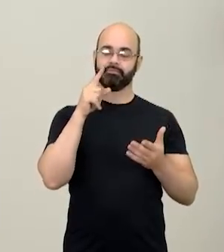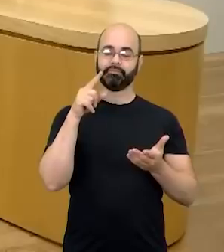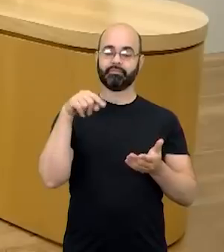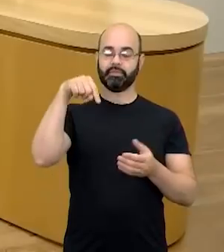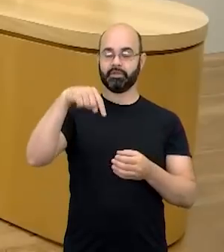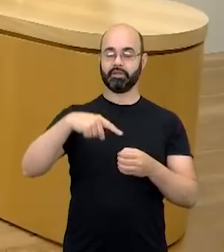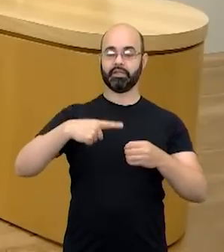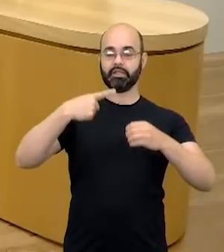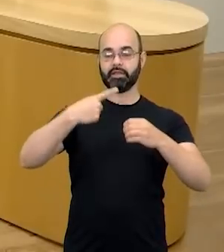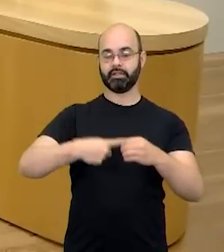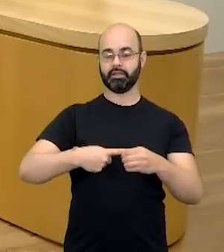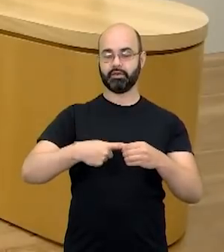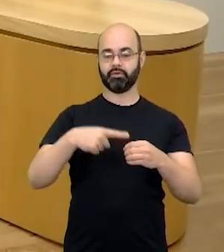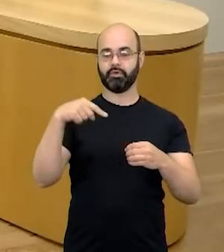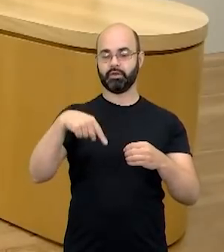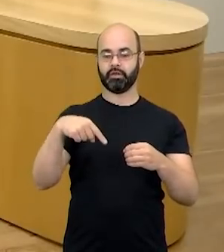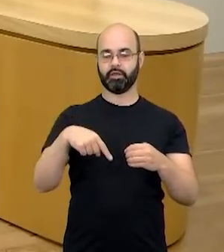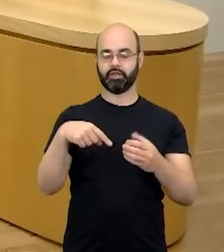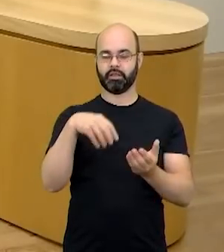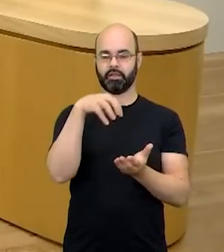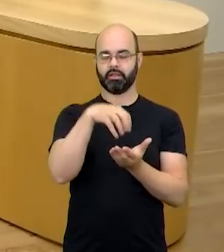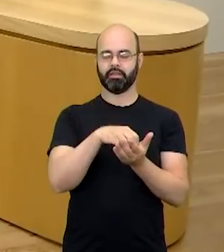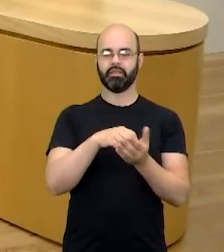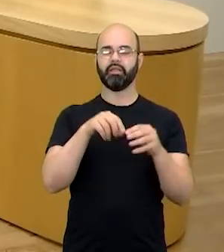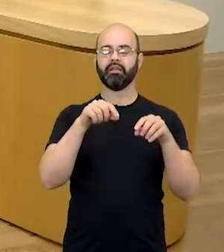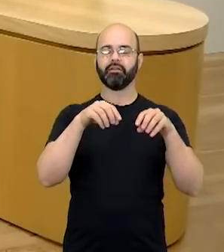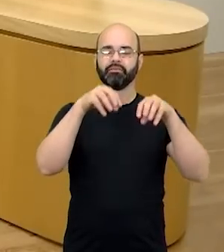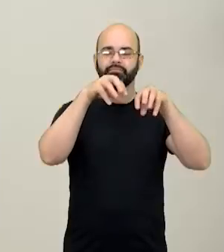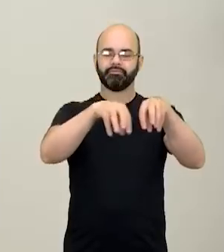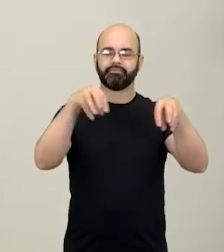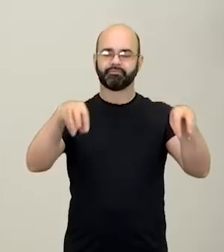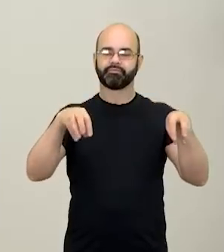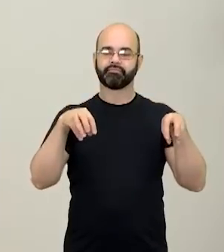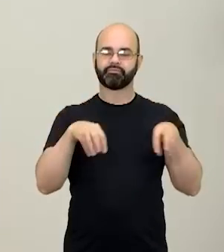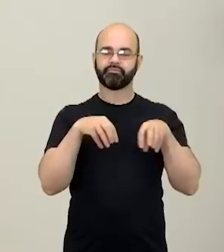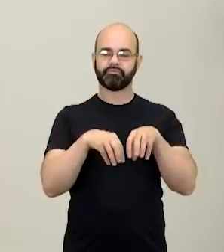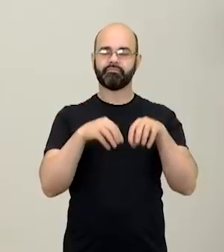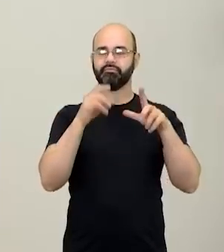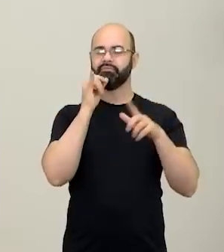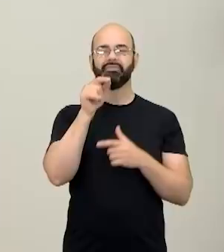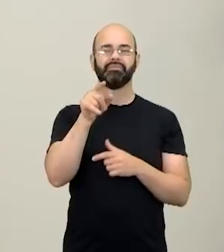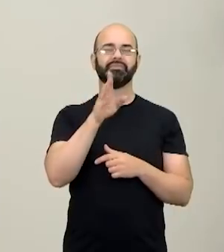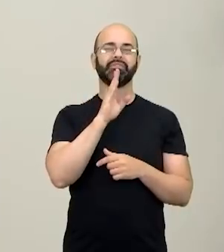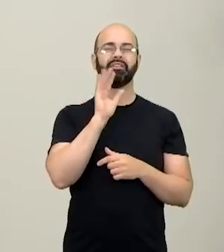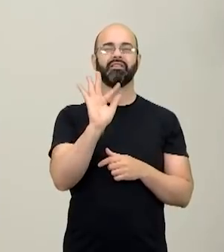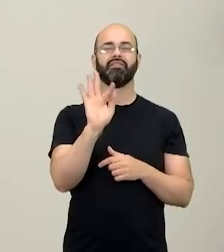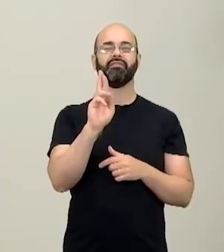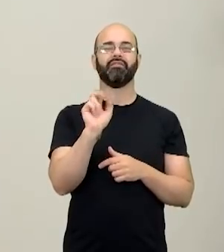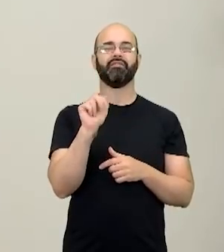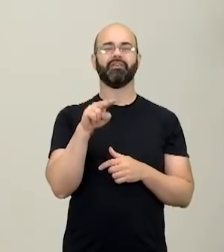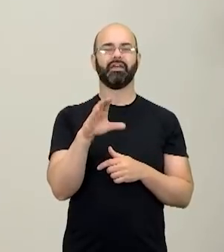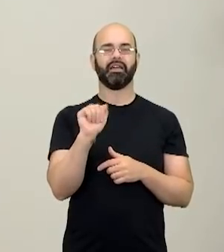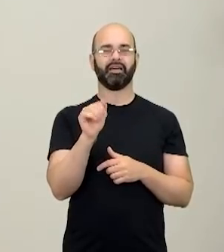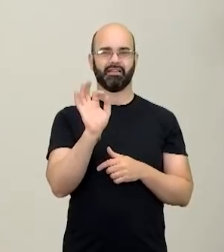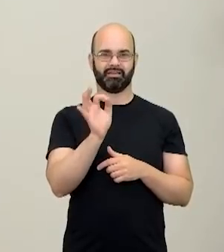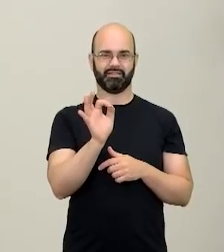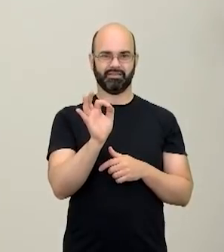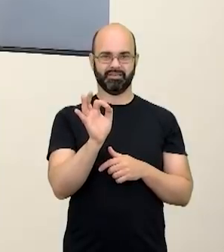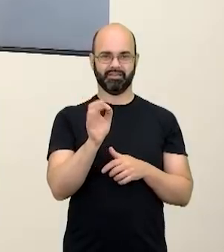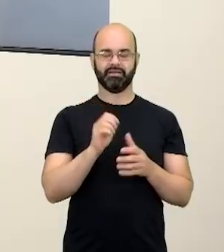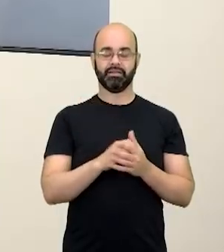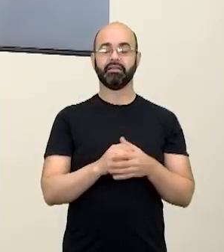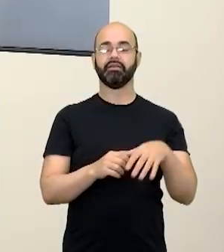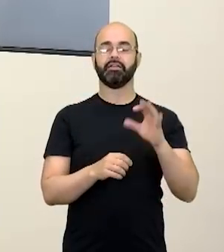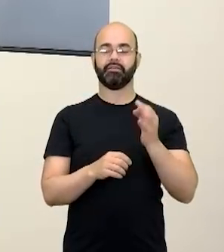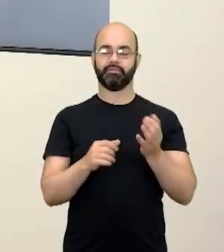interior aqui da capital, né? Esses polos técnicos, né? Eu lembro muito de Franca, né? Isso. Que é um polo tecnológico também, é um